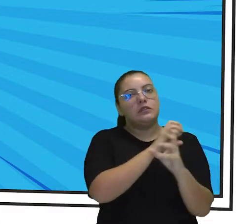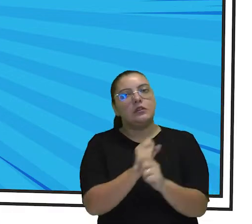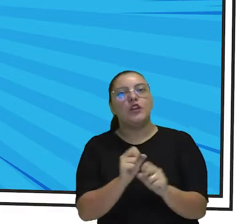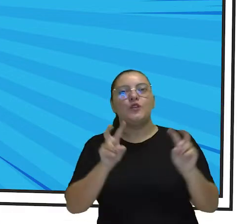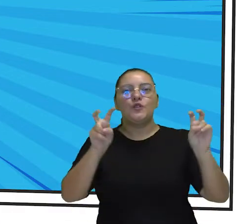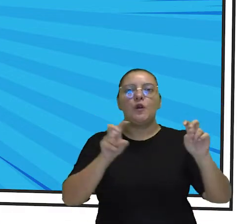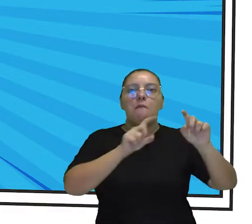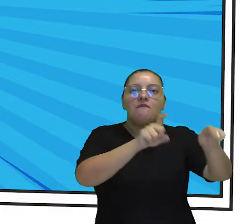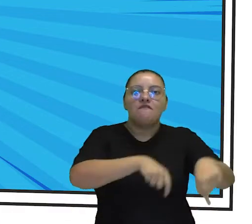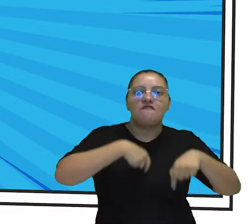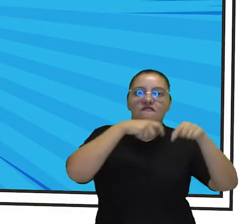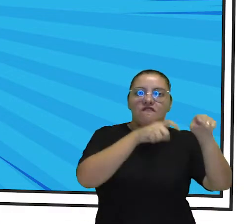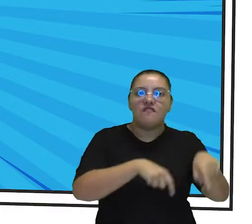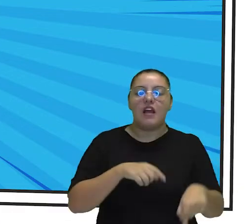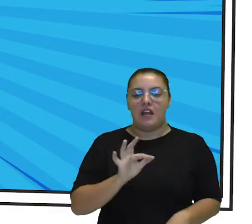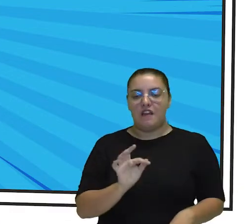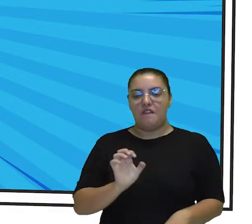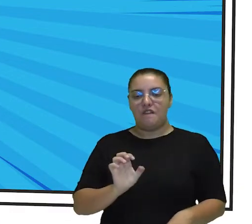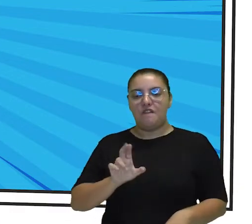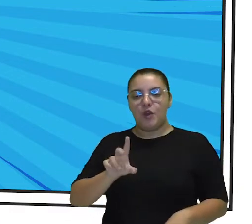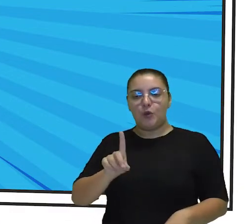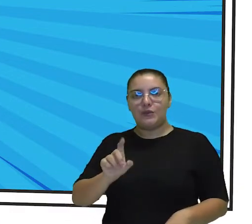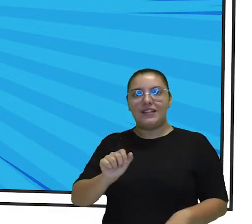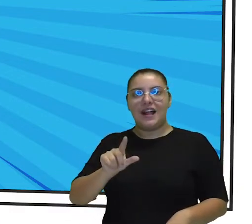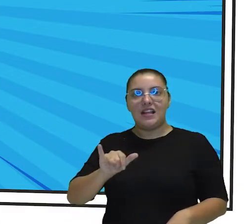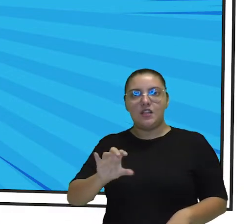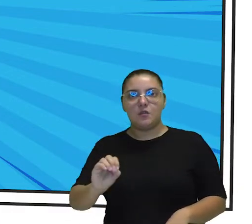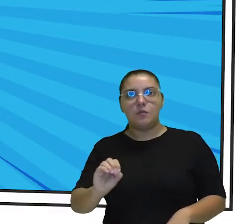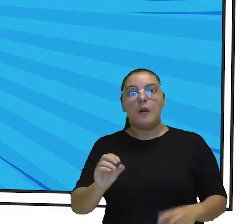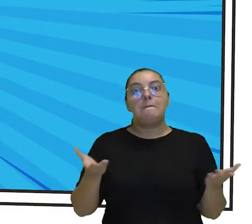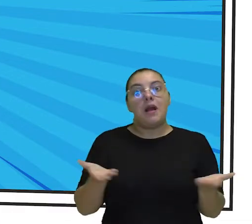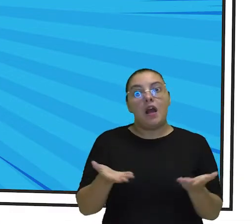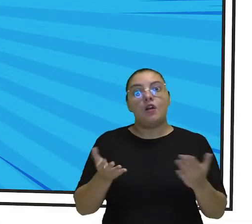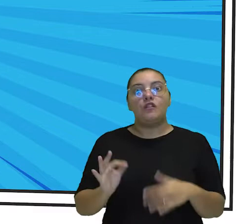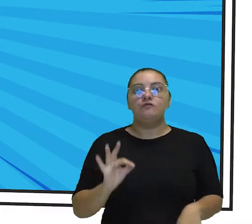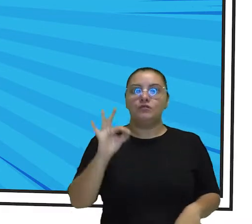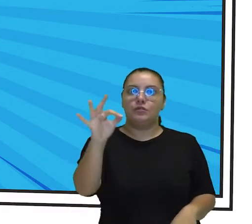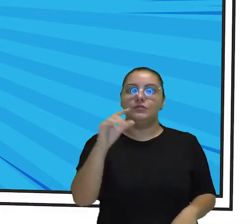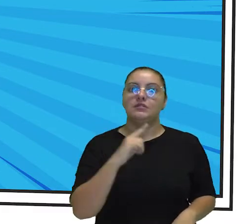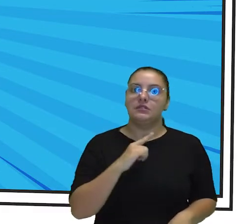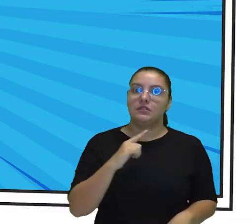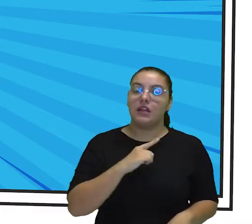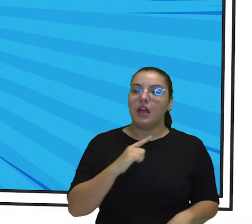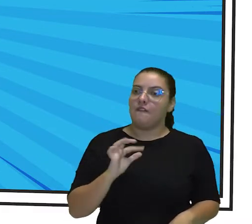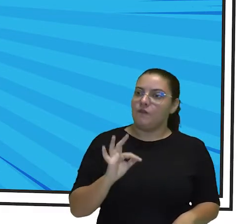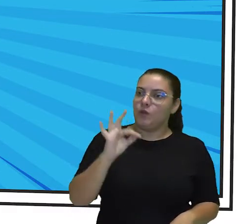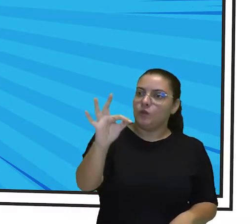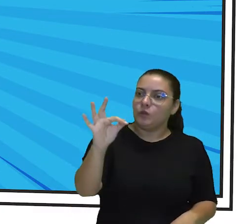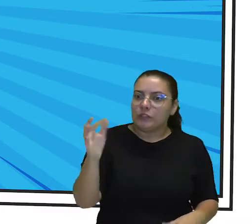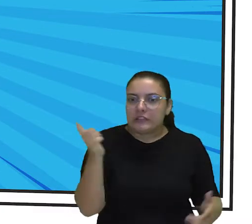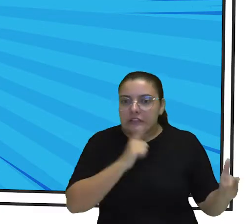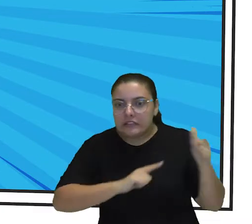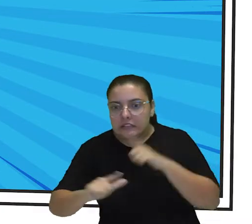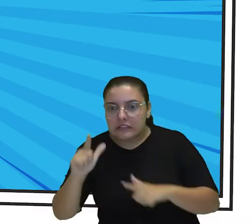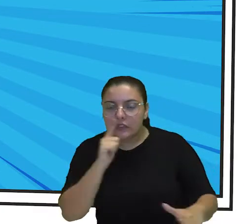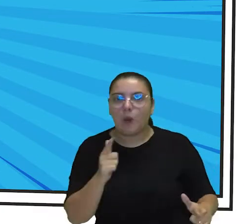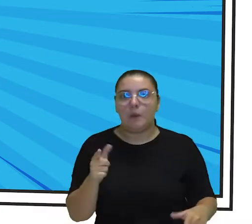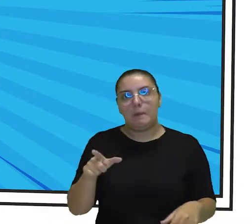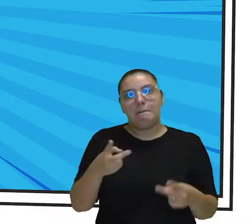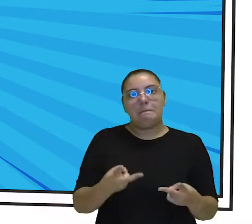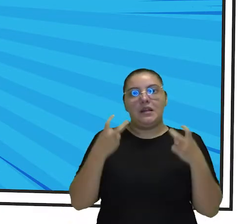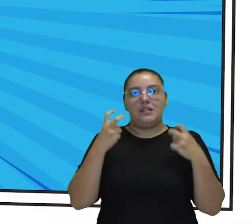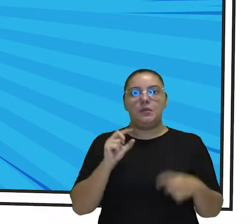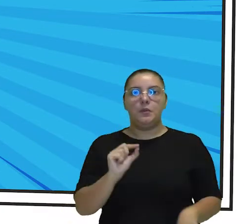feudalismo, mas nós já estamos vislumbrando um futuro, observando que um futuro está chegando. Então você vai